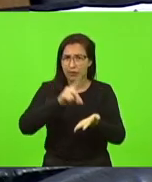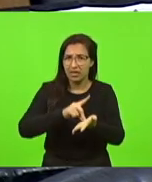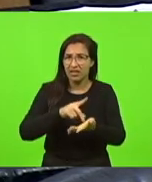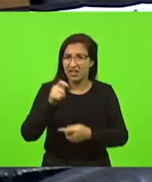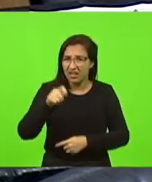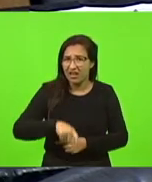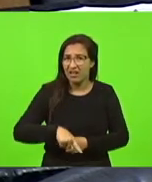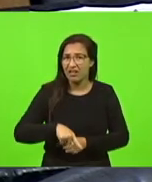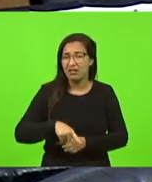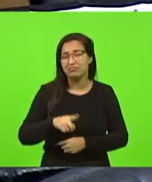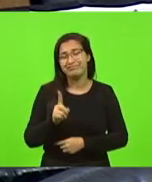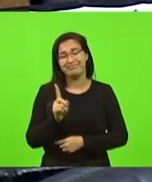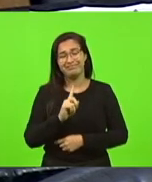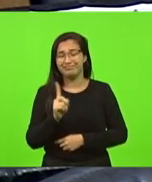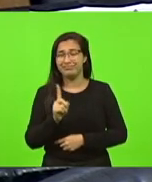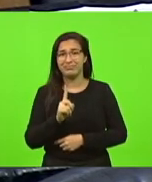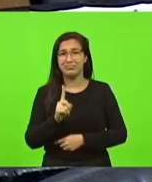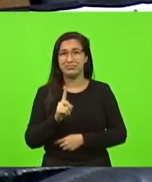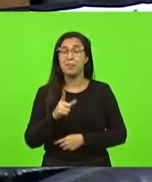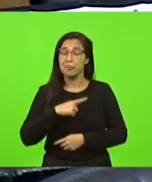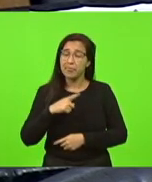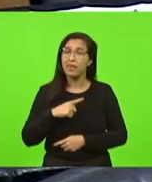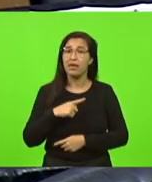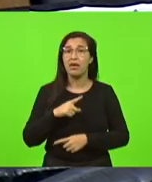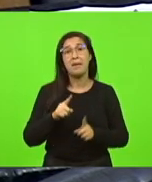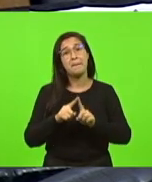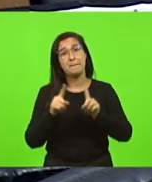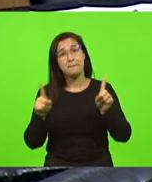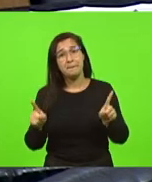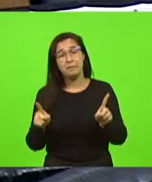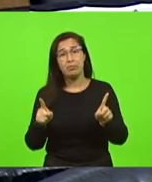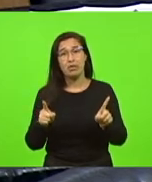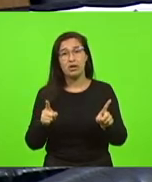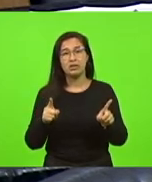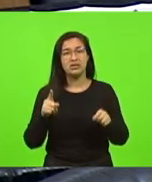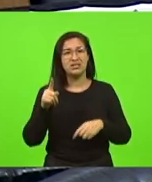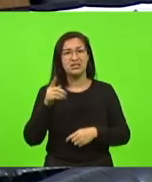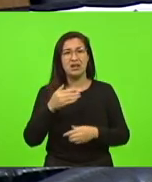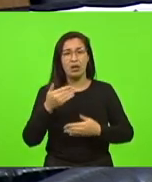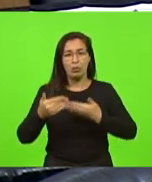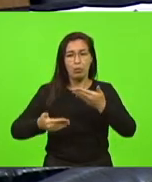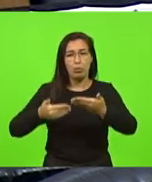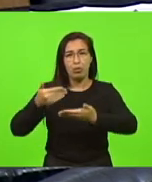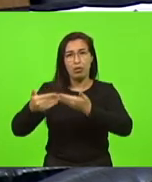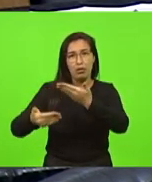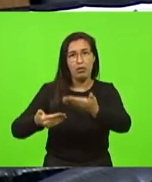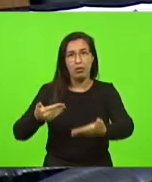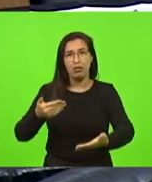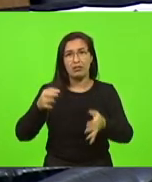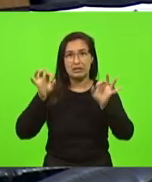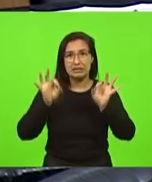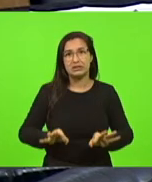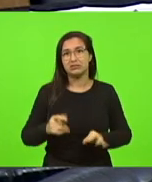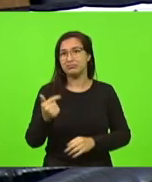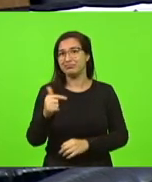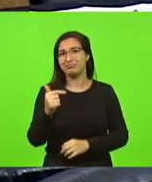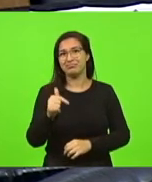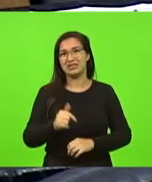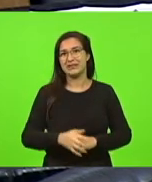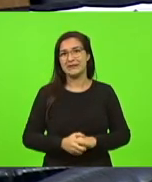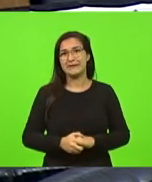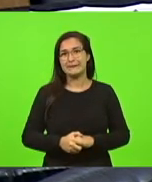existe, mas ela não se consolida no decorrer dos tempos. Porque eu